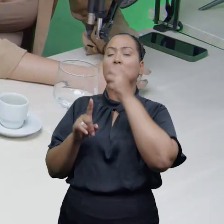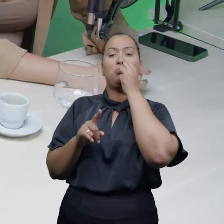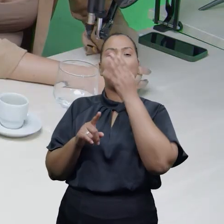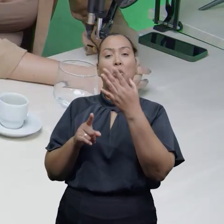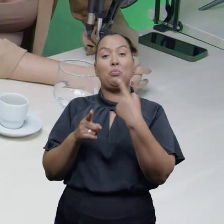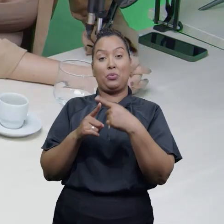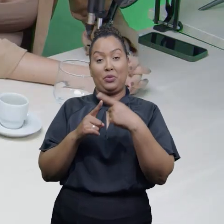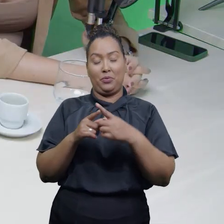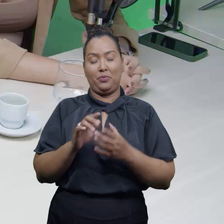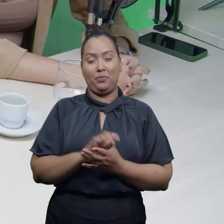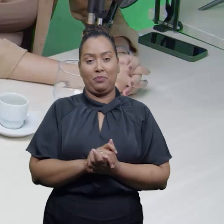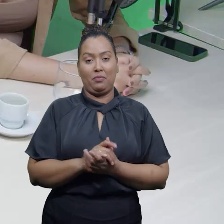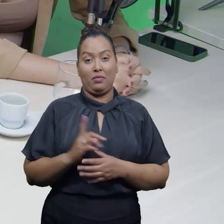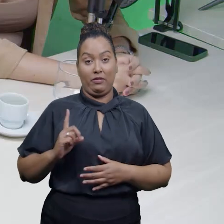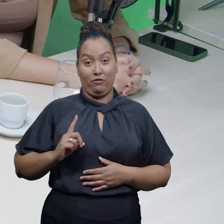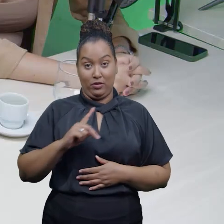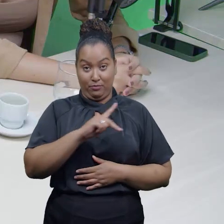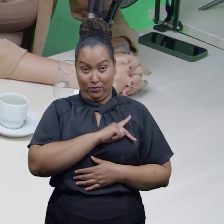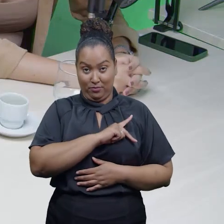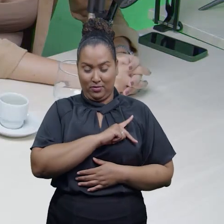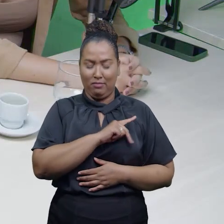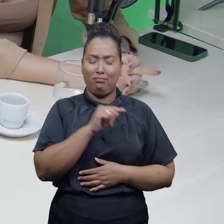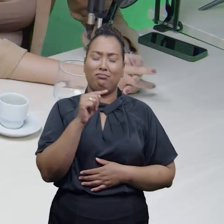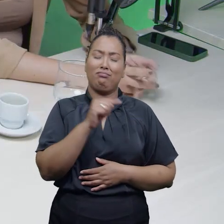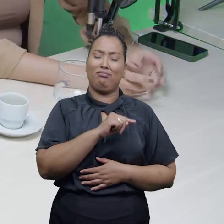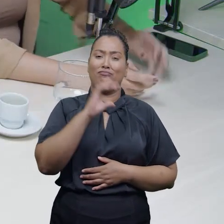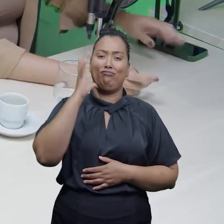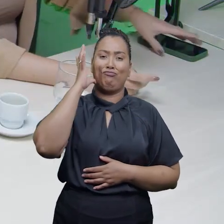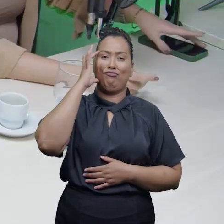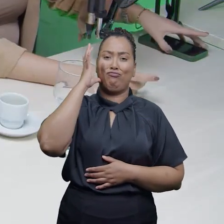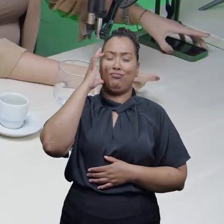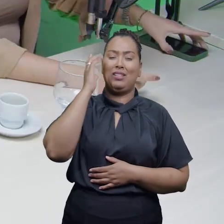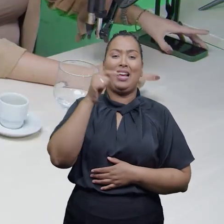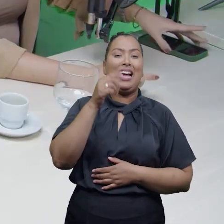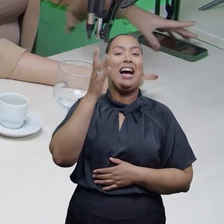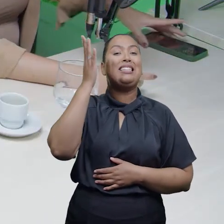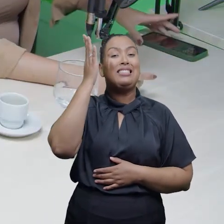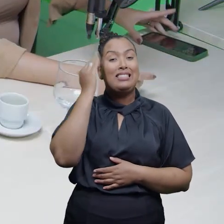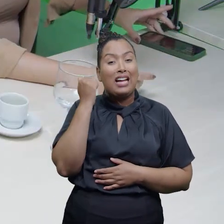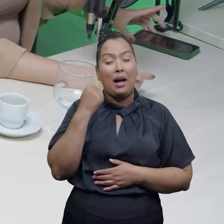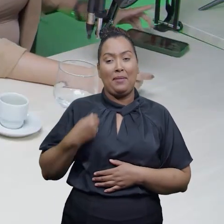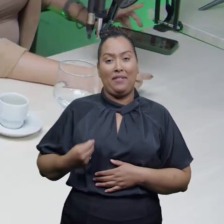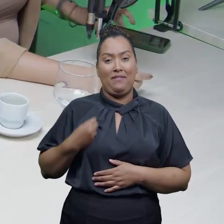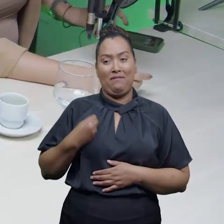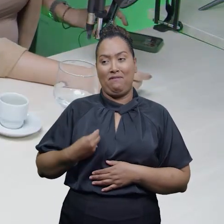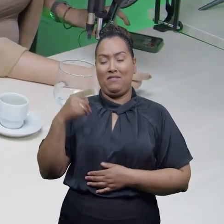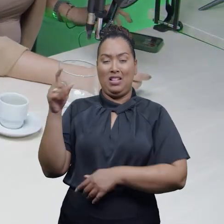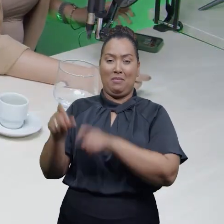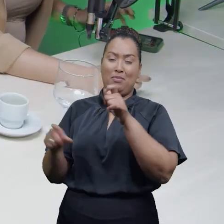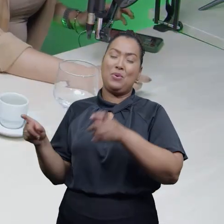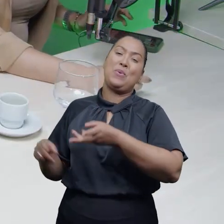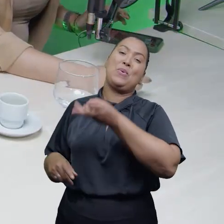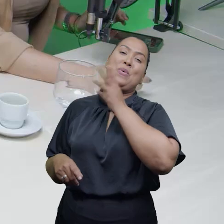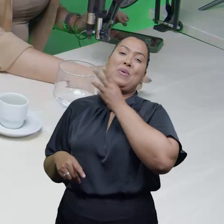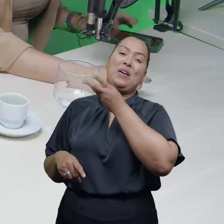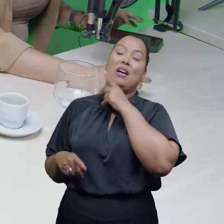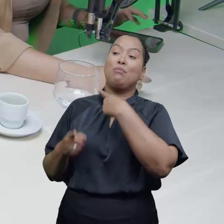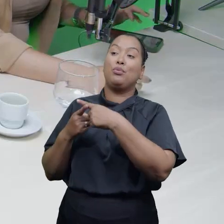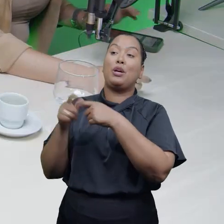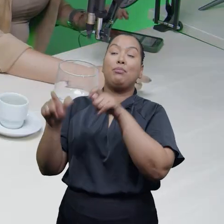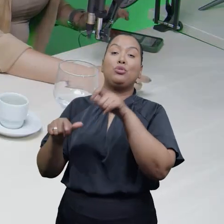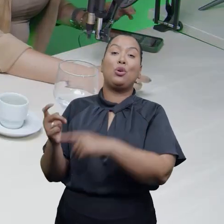na fala anterior. A Defensoria Pública, ela conhece muito bem aquela realidade do indivíduo que vai lá e